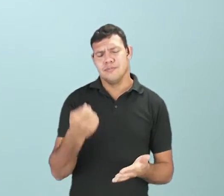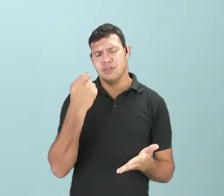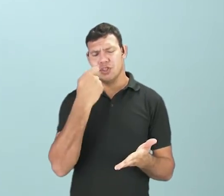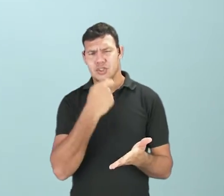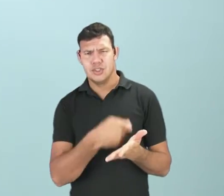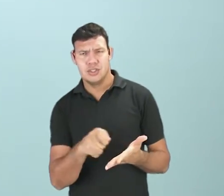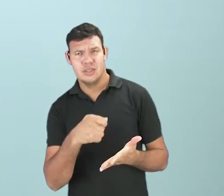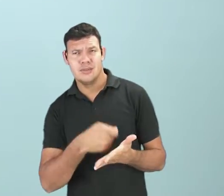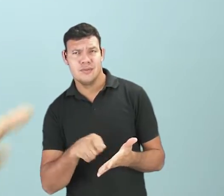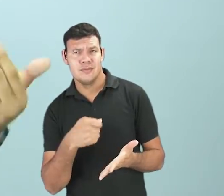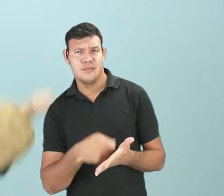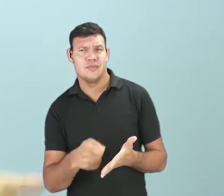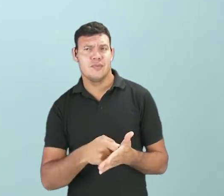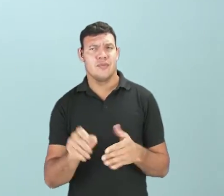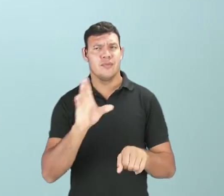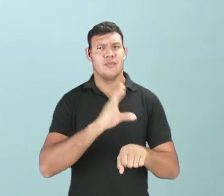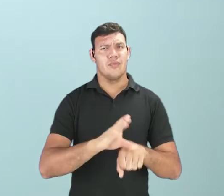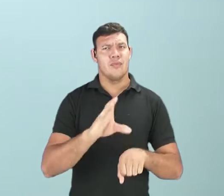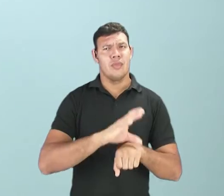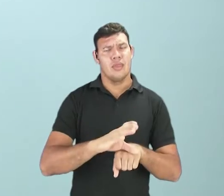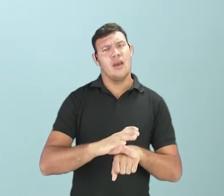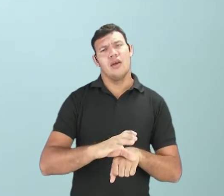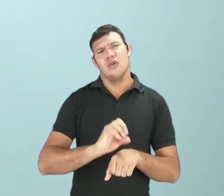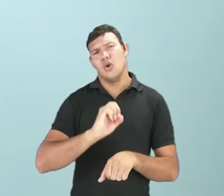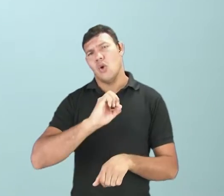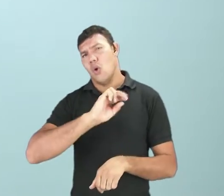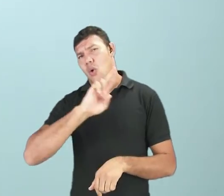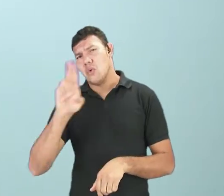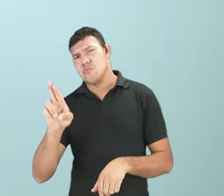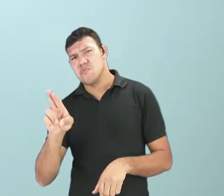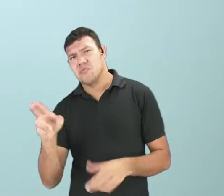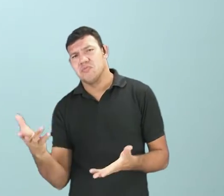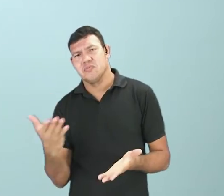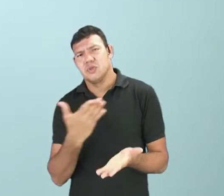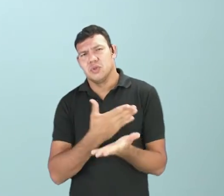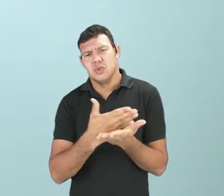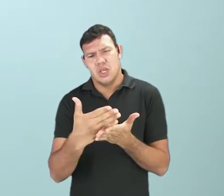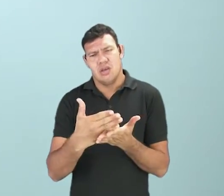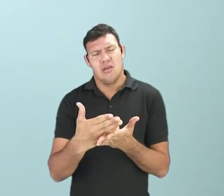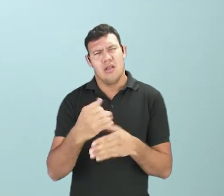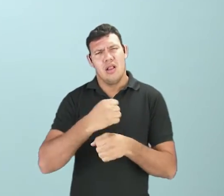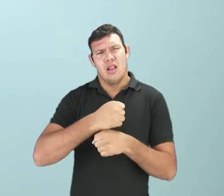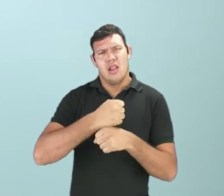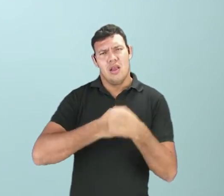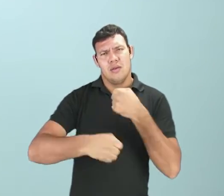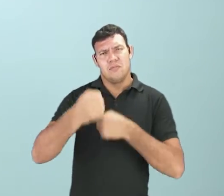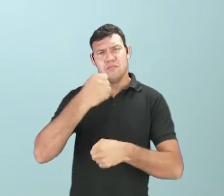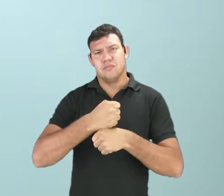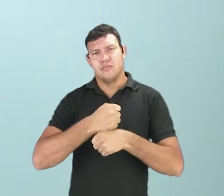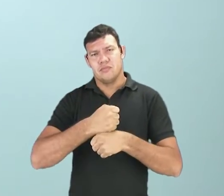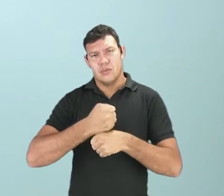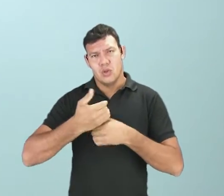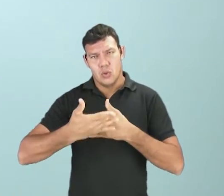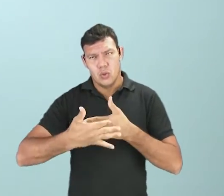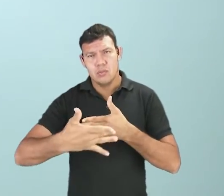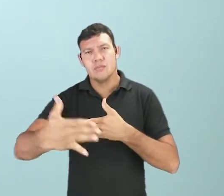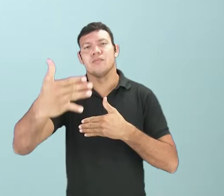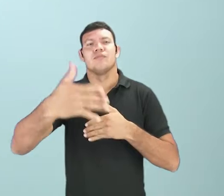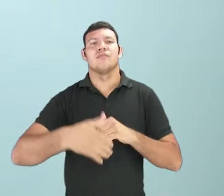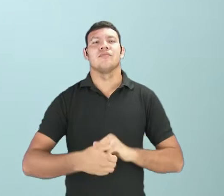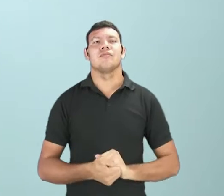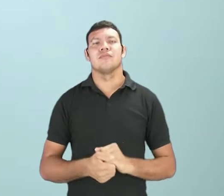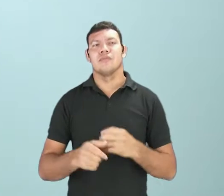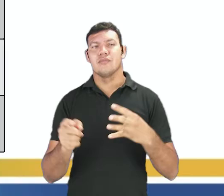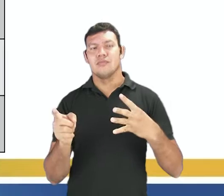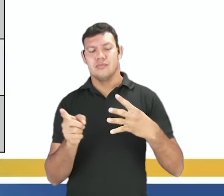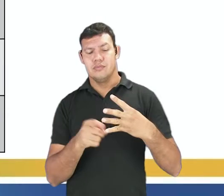curso que nós estamos fazendo, que começamos no passado, que ainda continua. Tudo bem? Ou coisas parecidas. Outro assunto que nós vimos